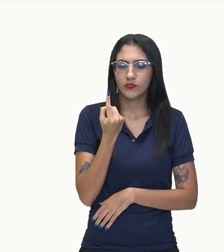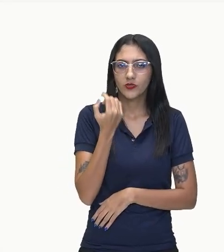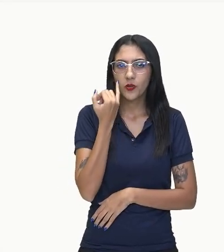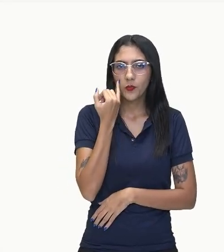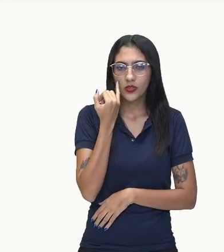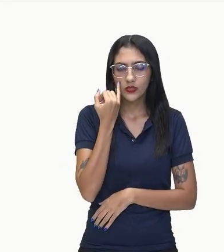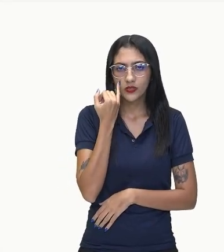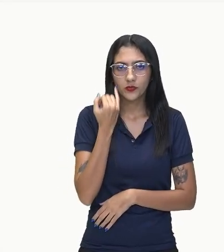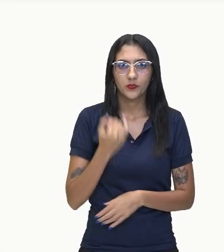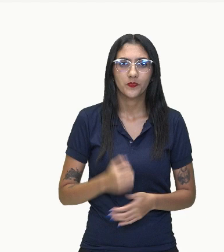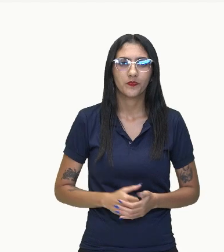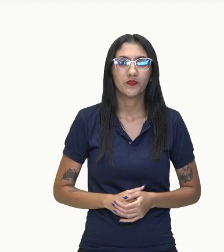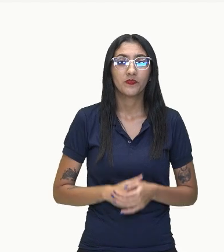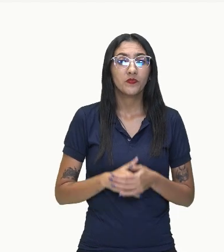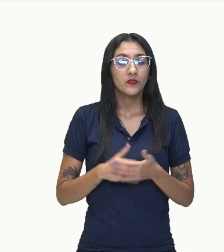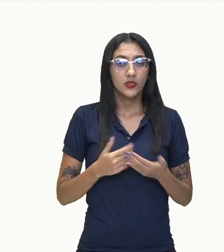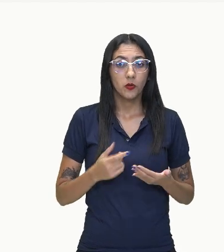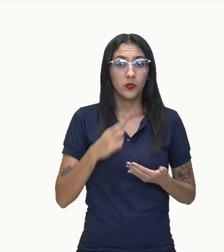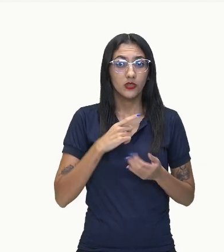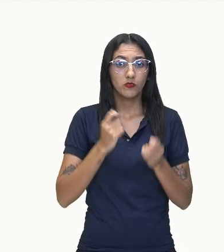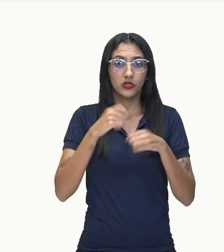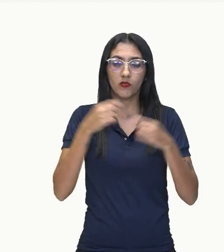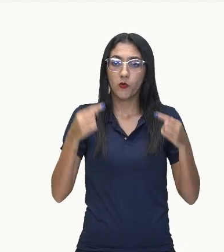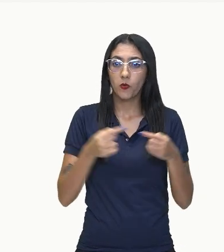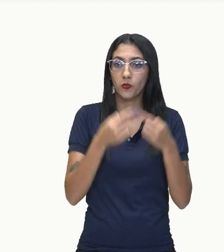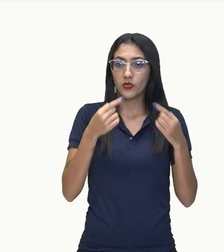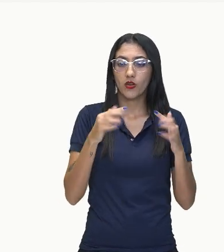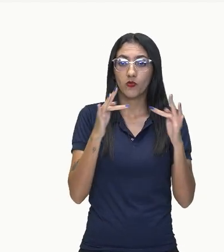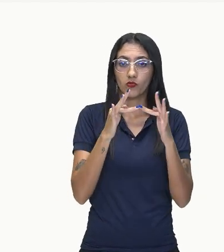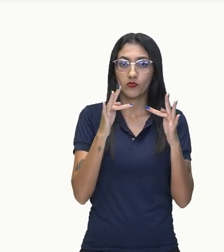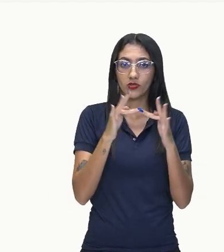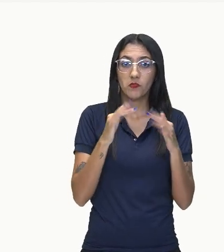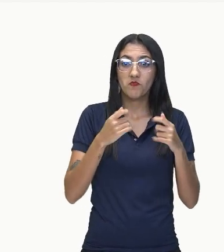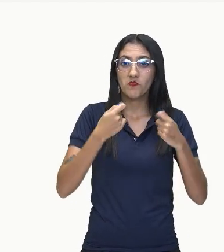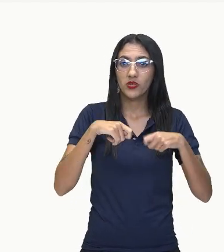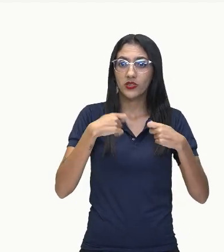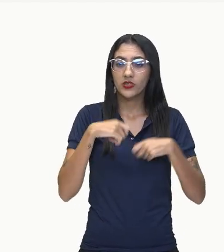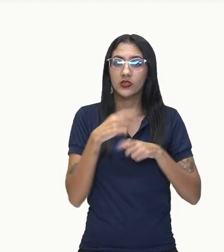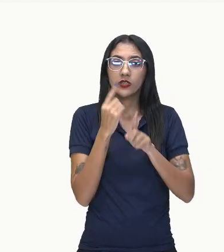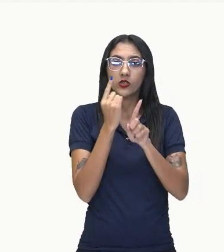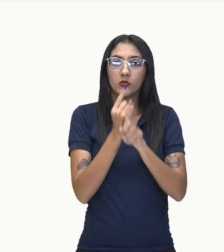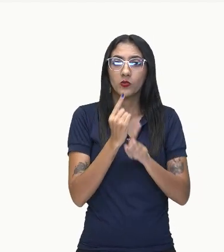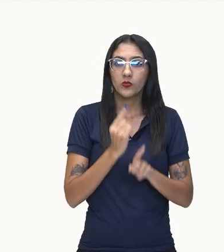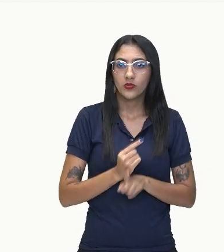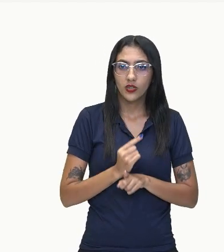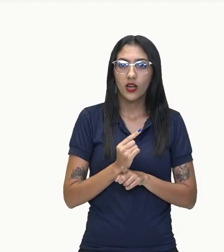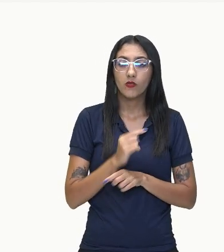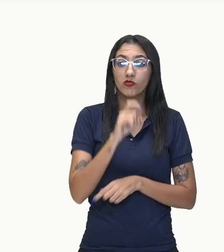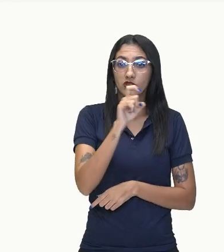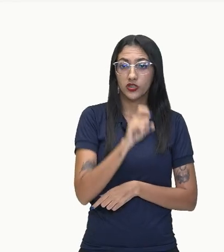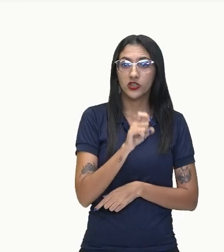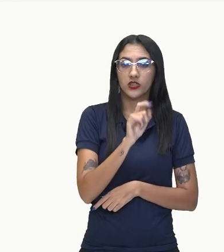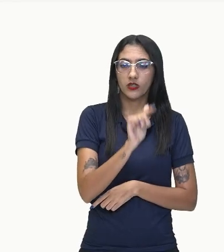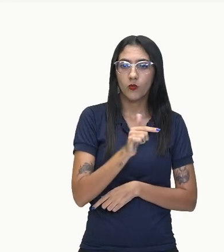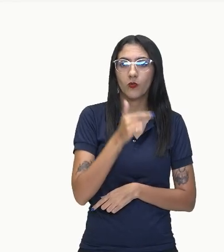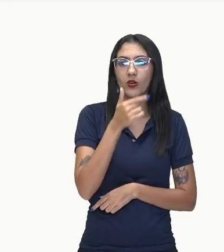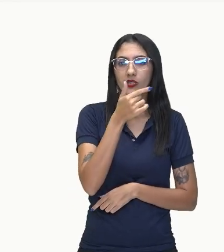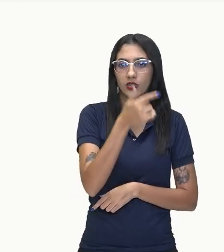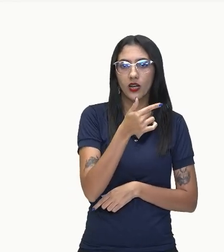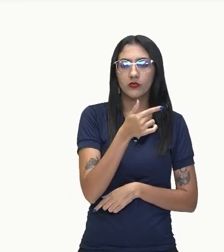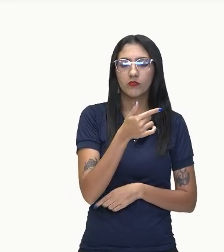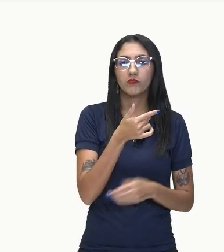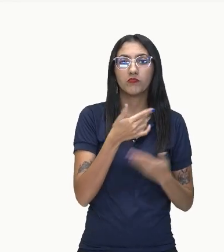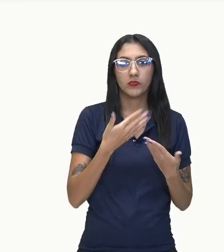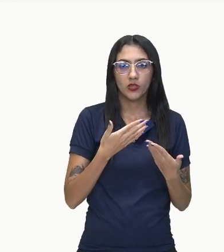para ser uma função quadrática, é preciso que a gente tenha o termo x². Essa é a